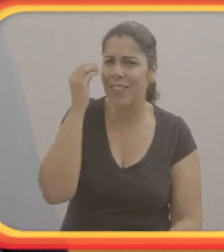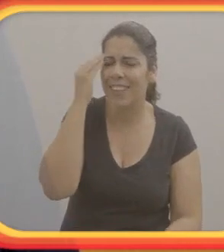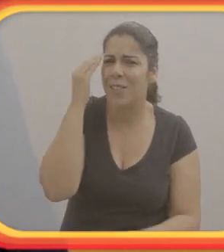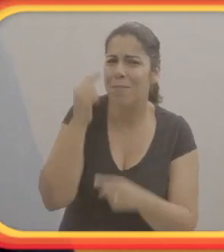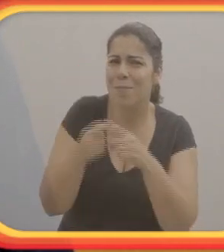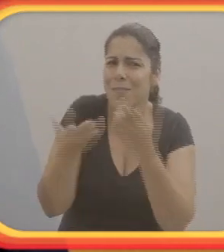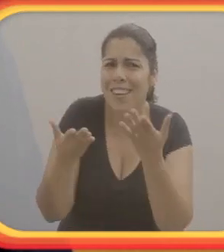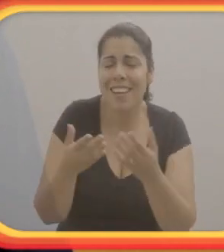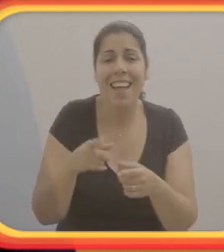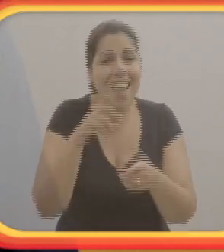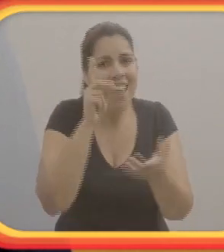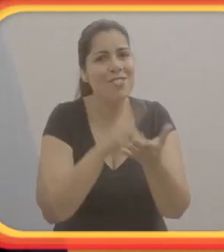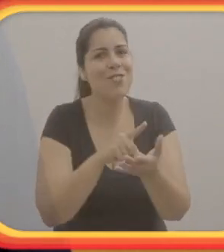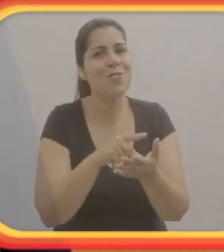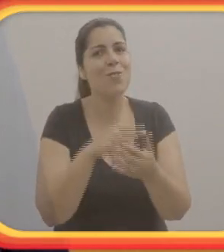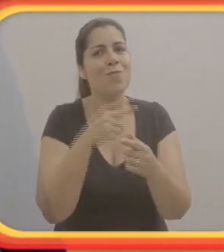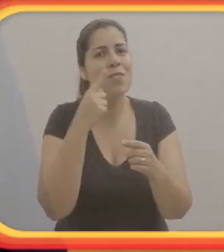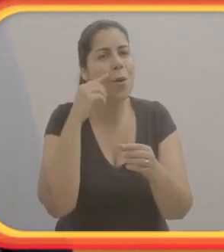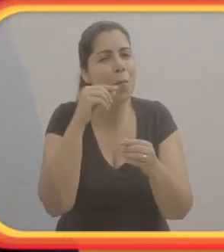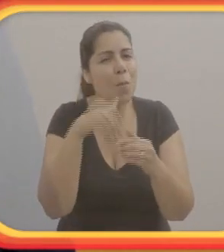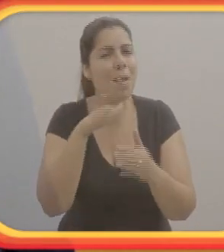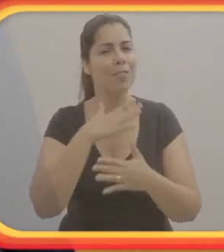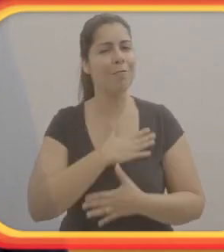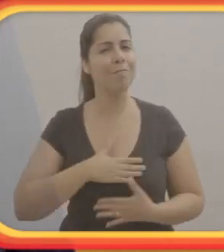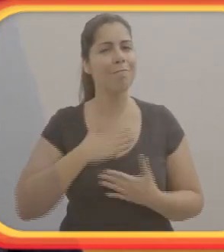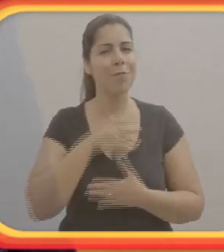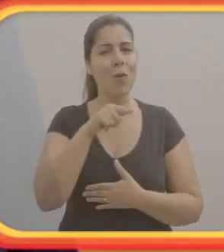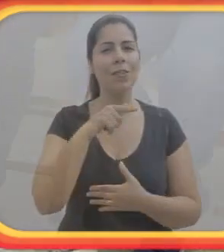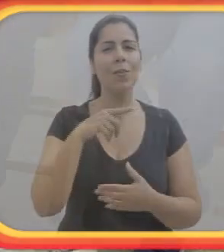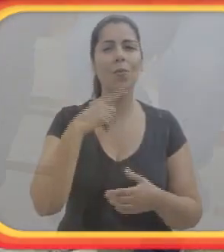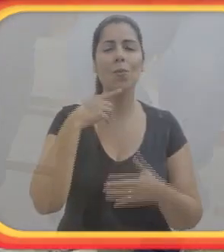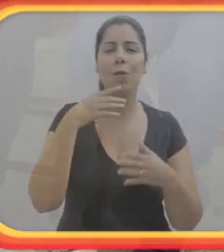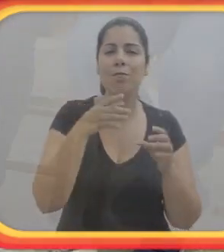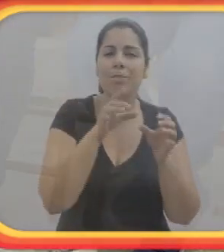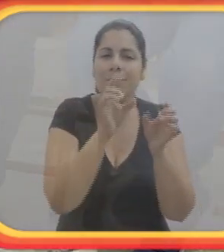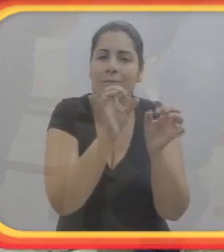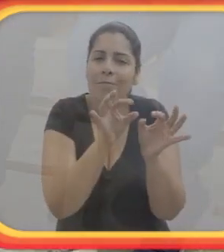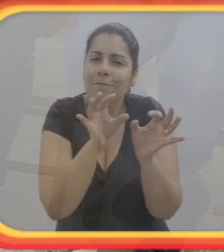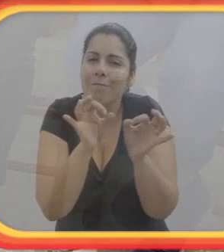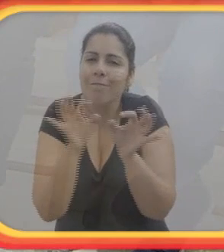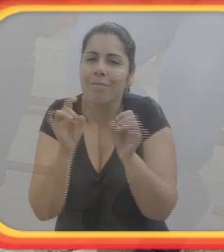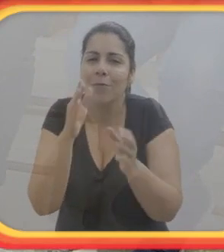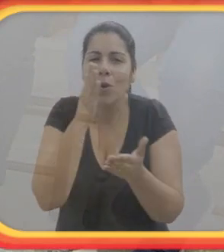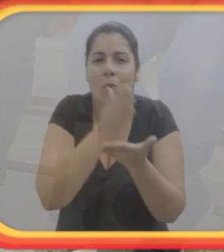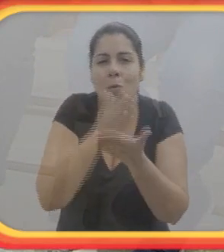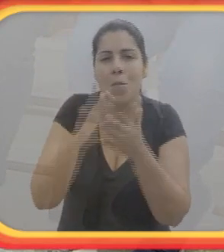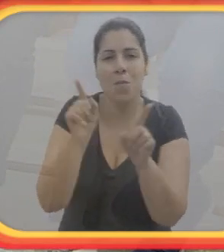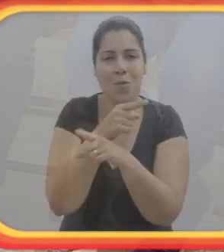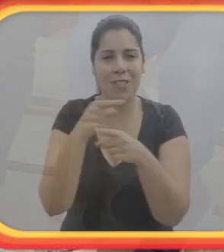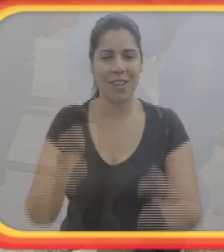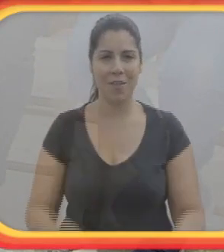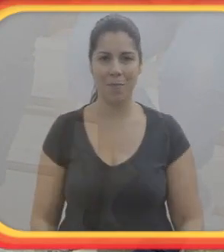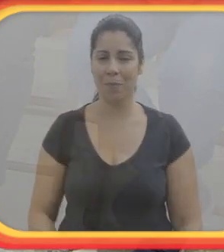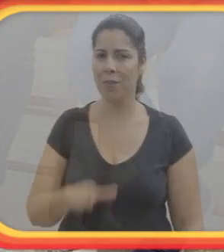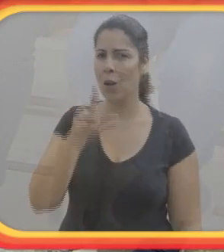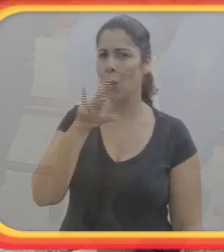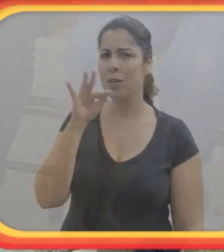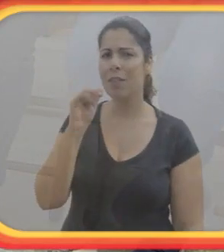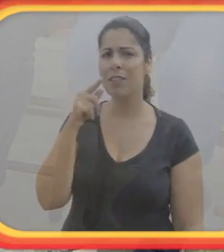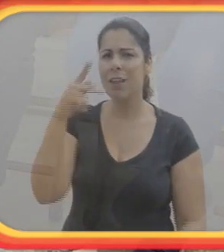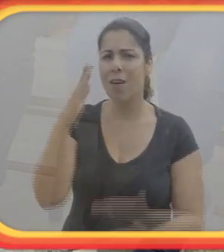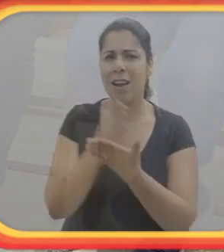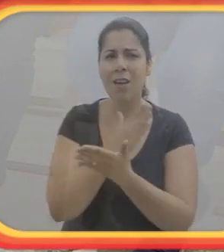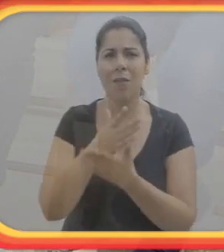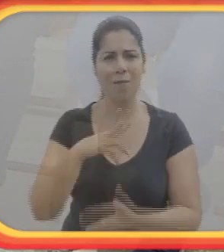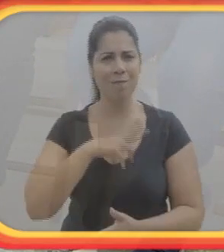fala só sobre o autismo, mas fala sobre questões da vida de todos nós, separações, desilusões. Isso para você foi difícil, foi